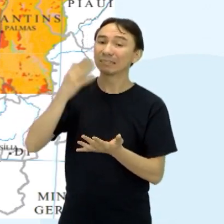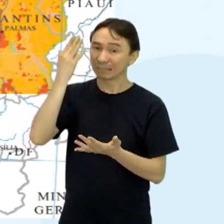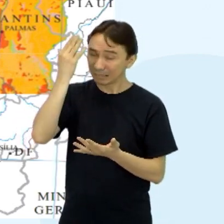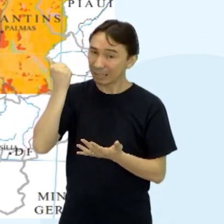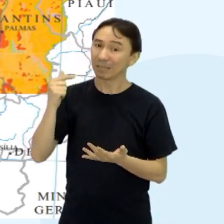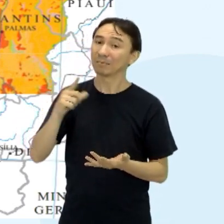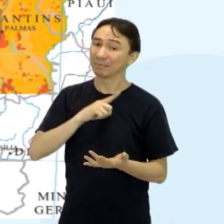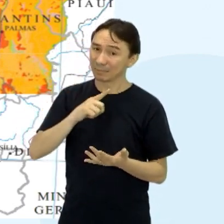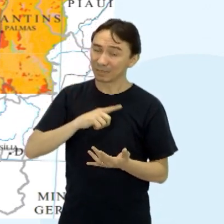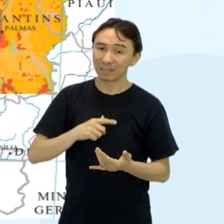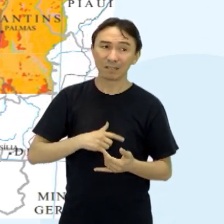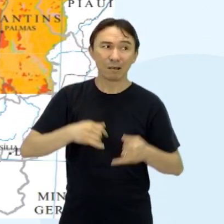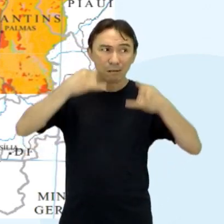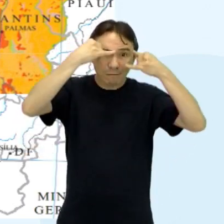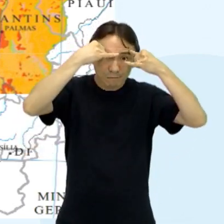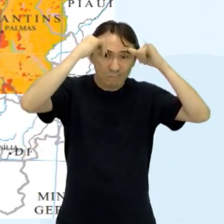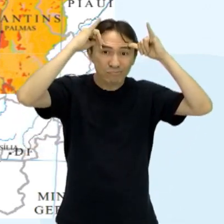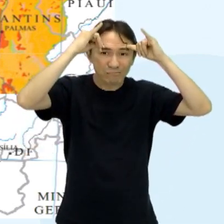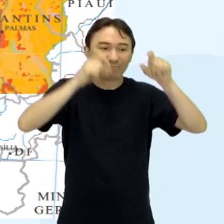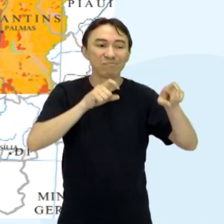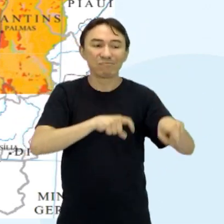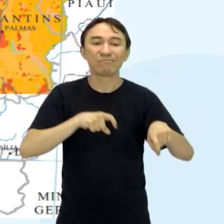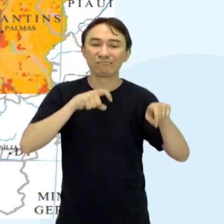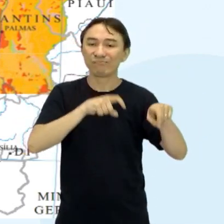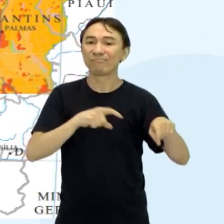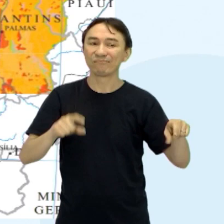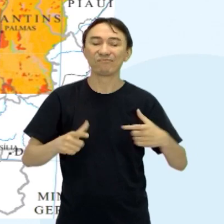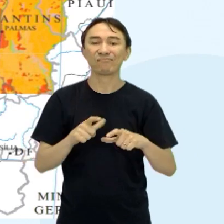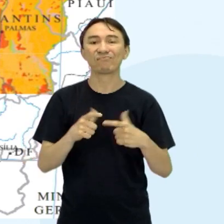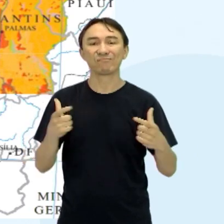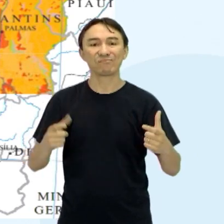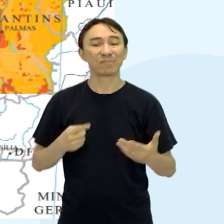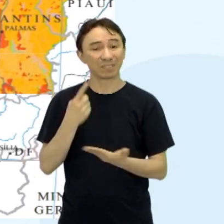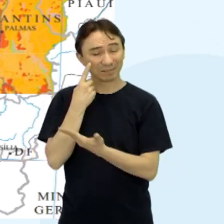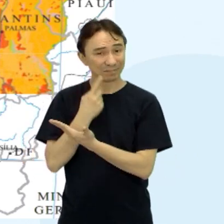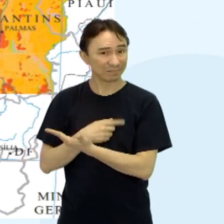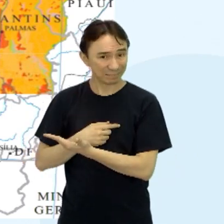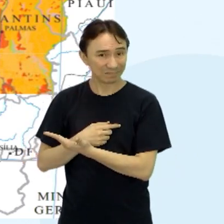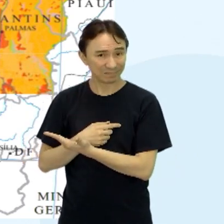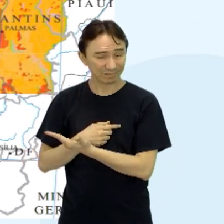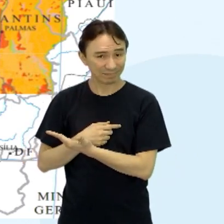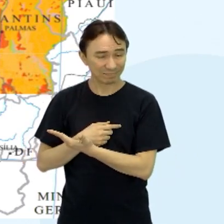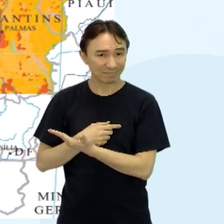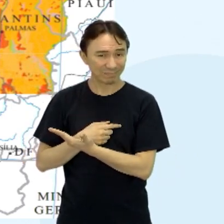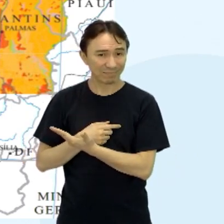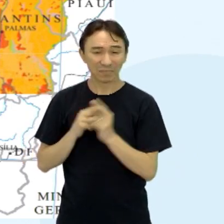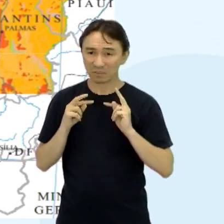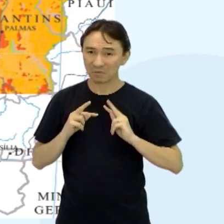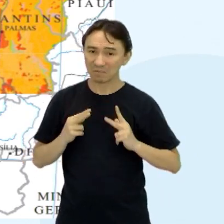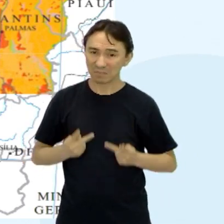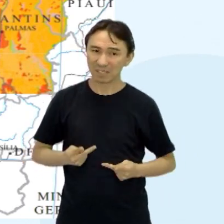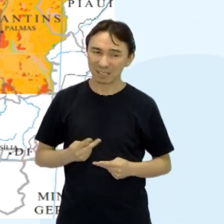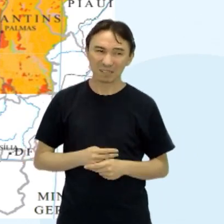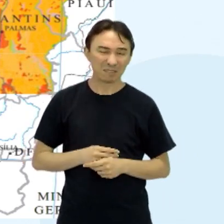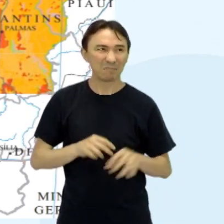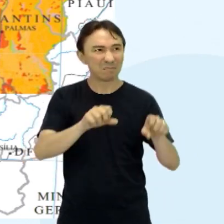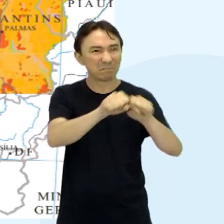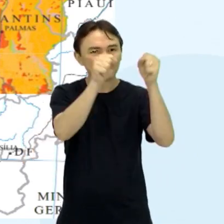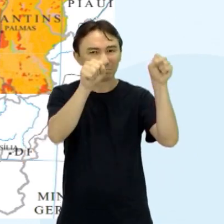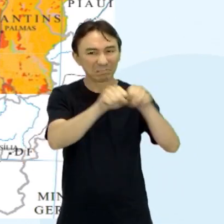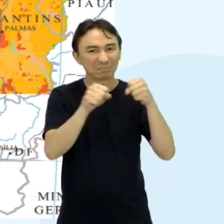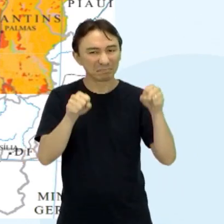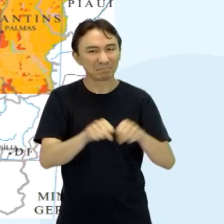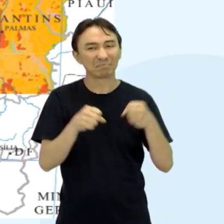a antropização dos seres humanos na floresta amazônica, ela é muito forte. Então, vocês viram aí